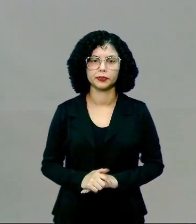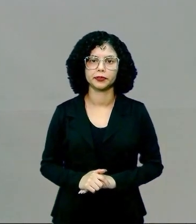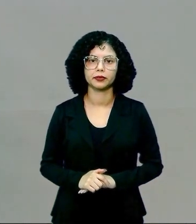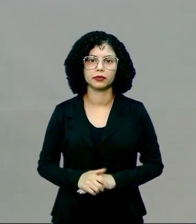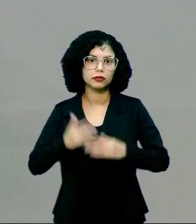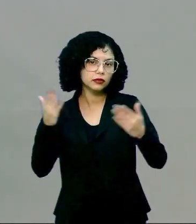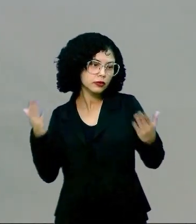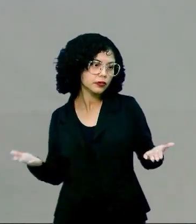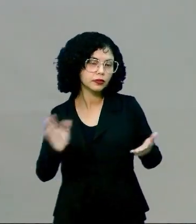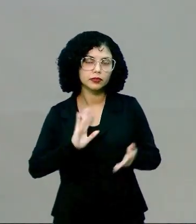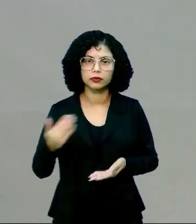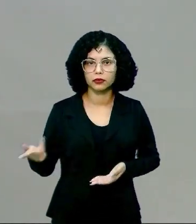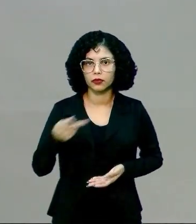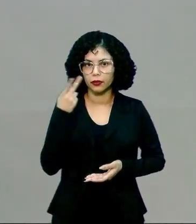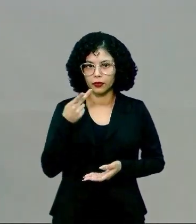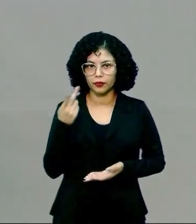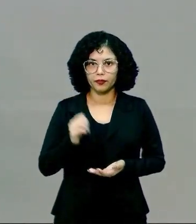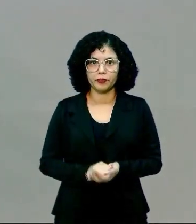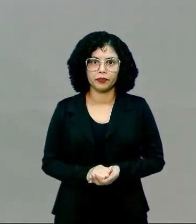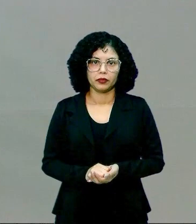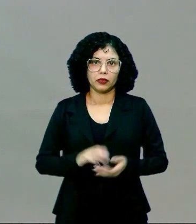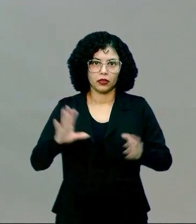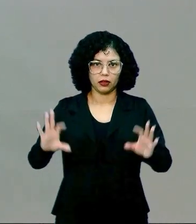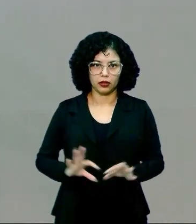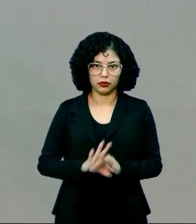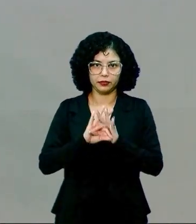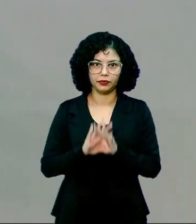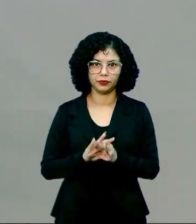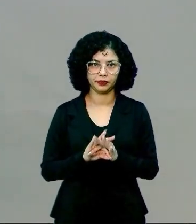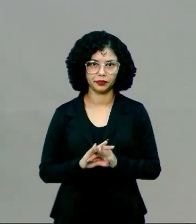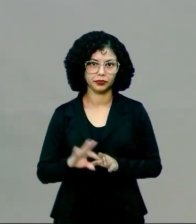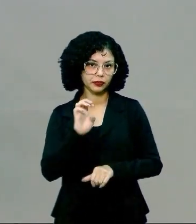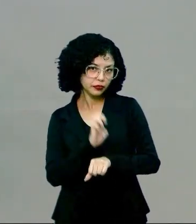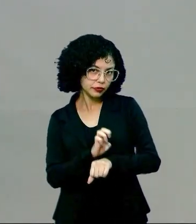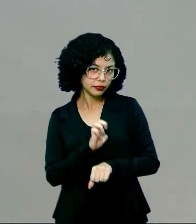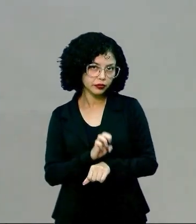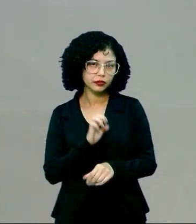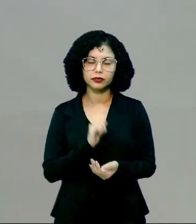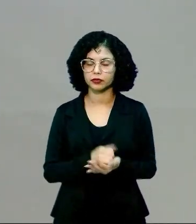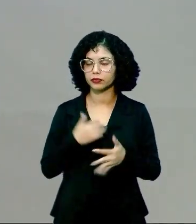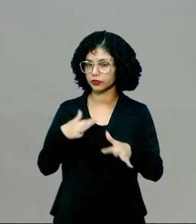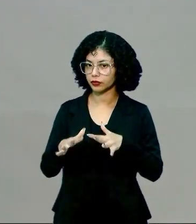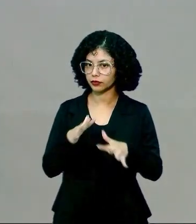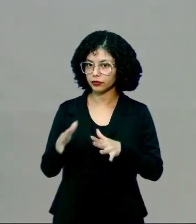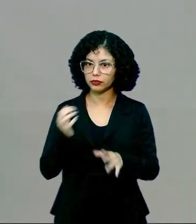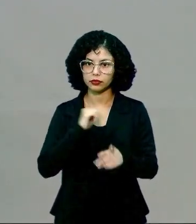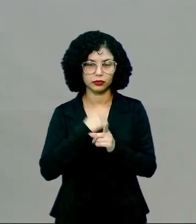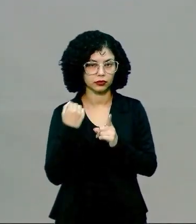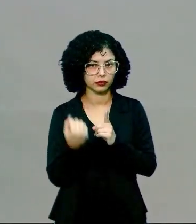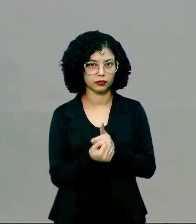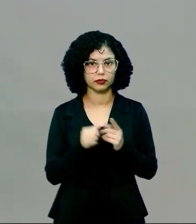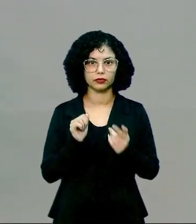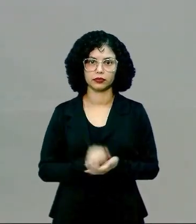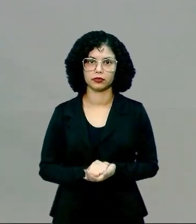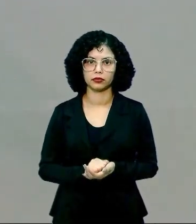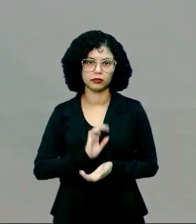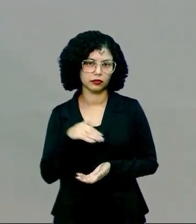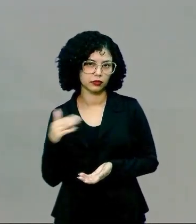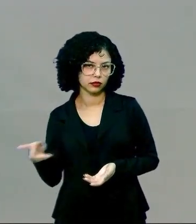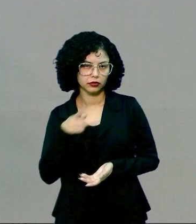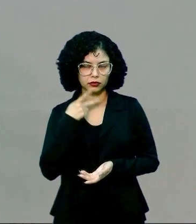1988. Quando nós tratamos dessa relação entre Estado e entre movimentos sociais, quando